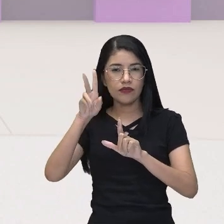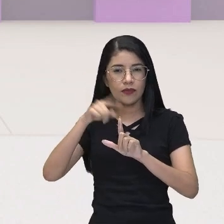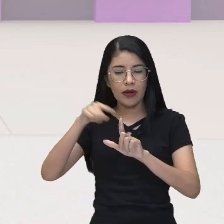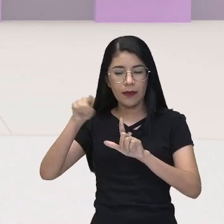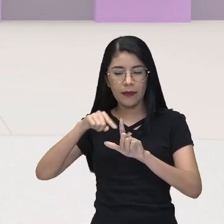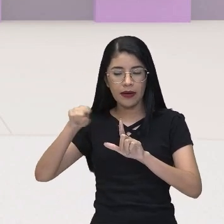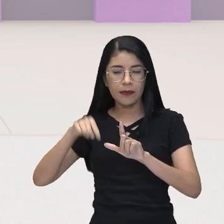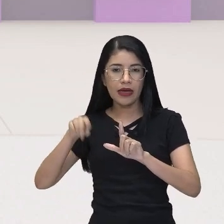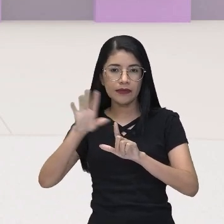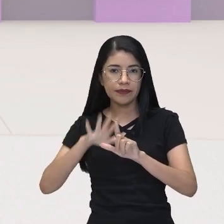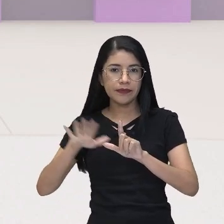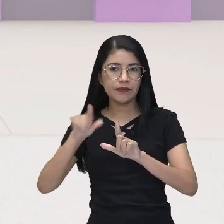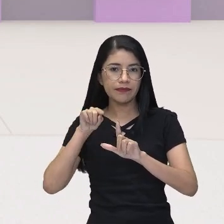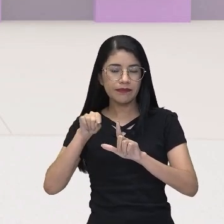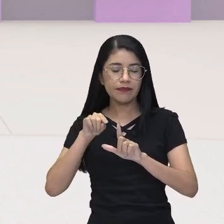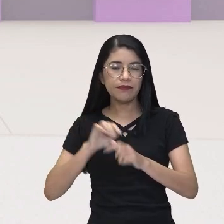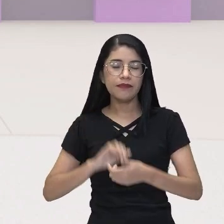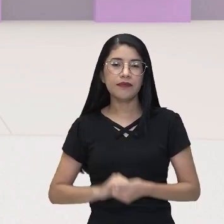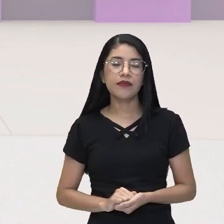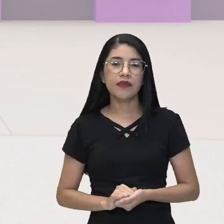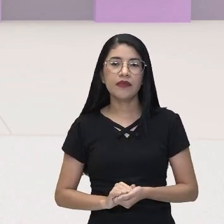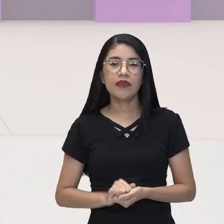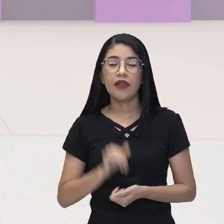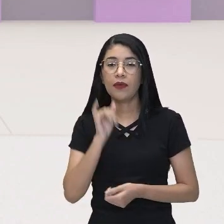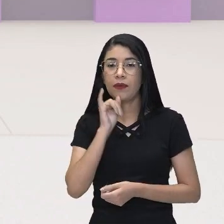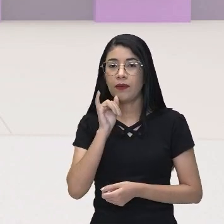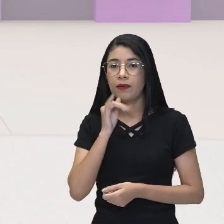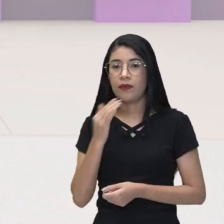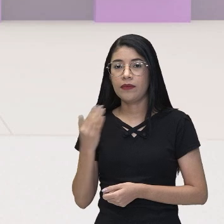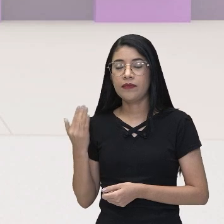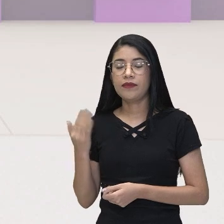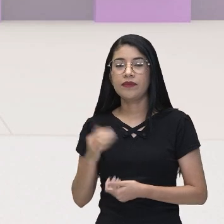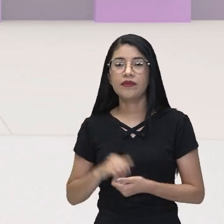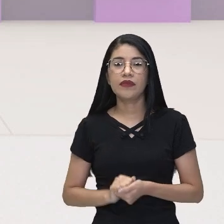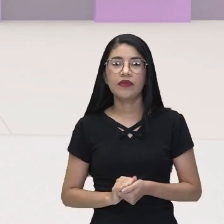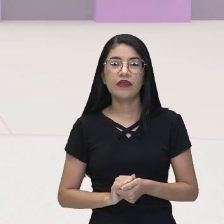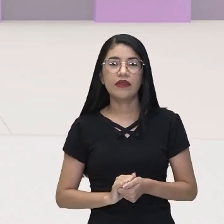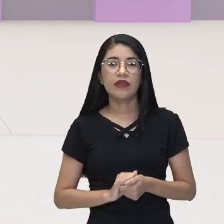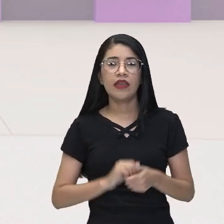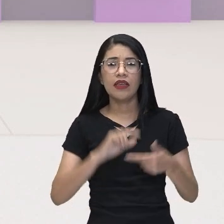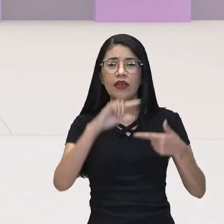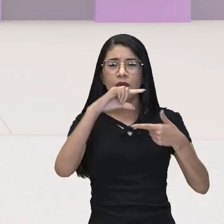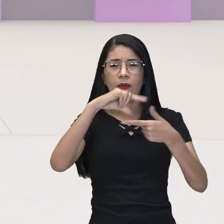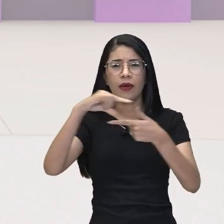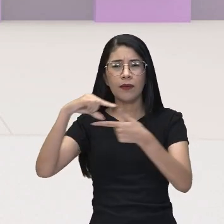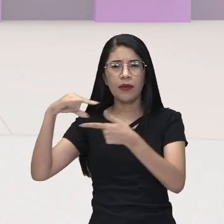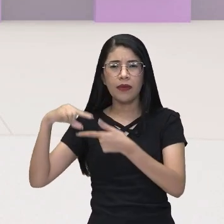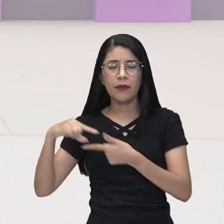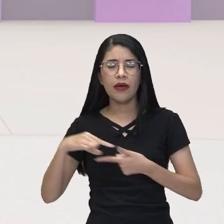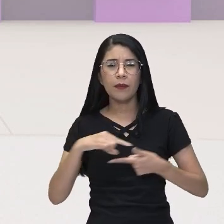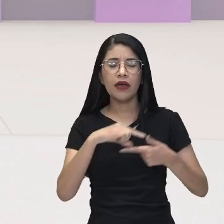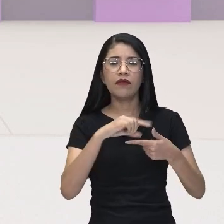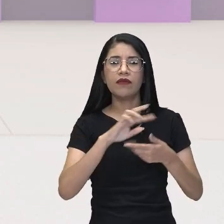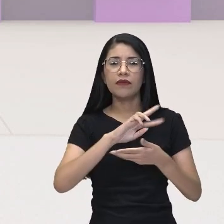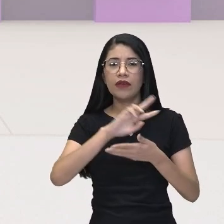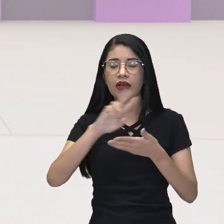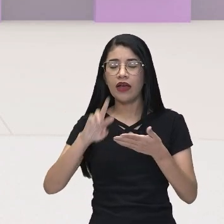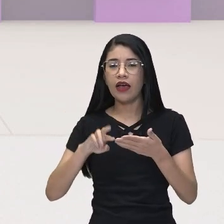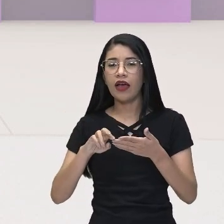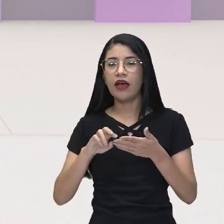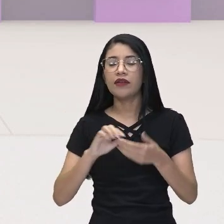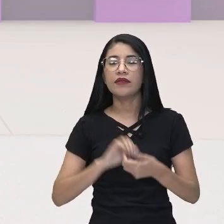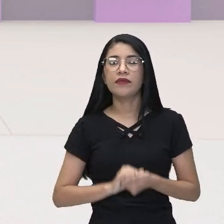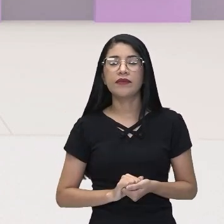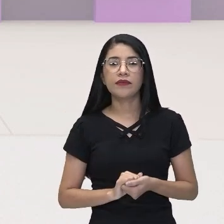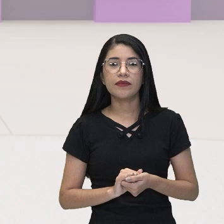olha só aqui no outro exemplo, olha só. Nós temos aqui, então, esse quadradinho, onde esse quadradinho ele está